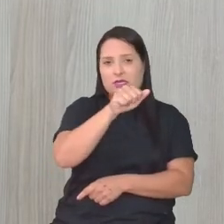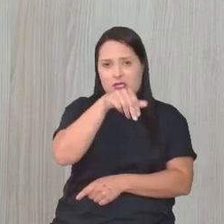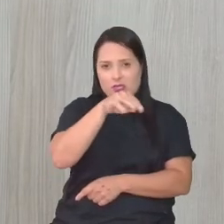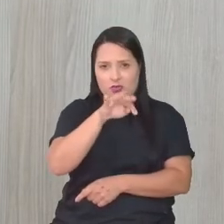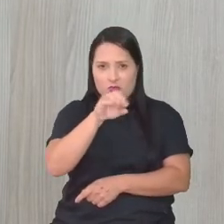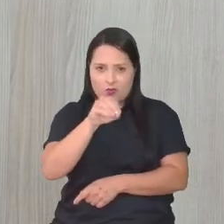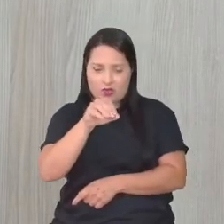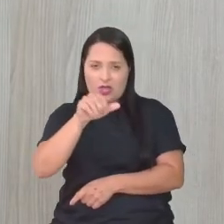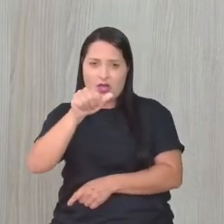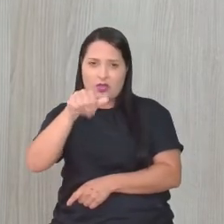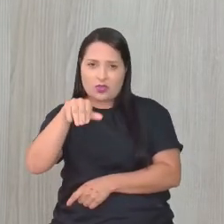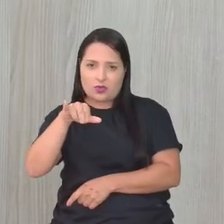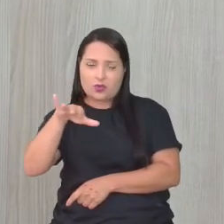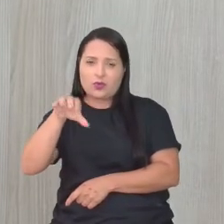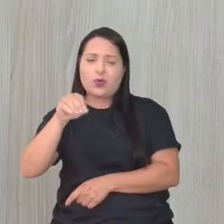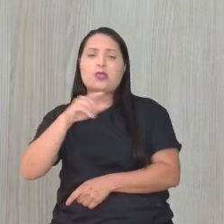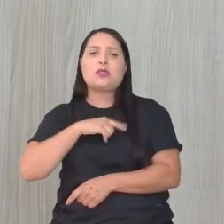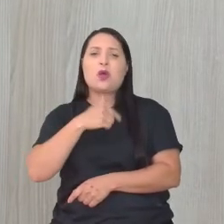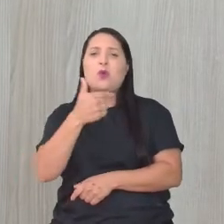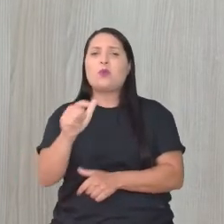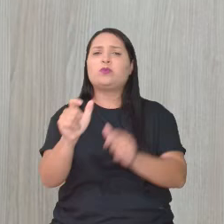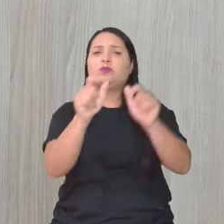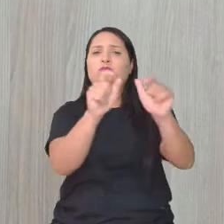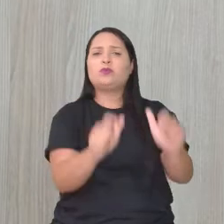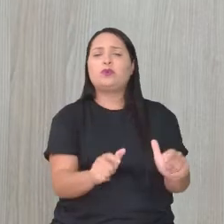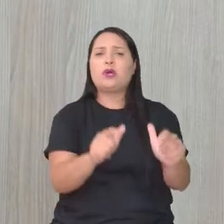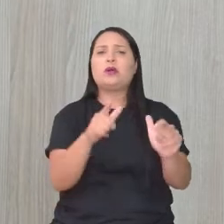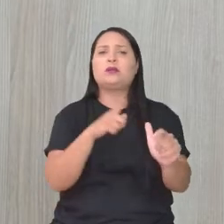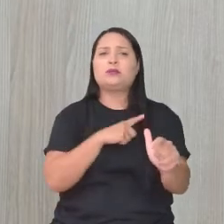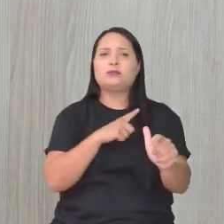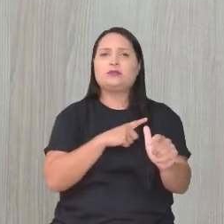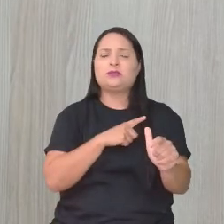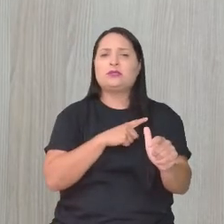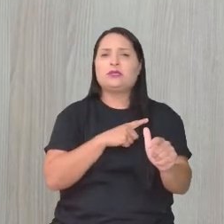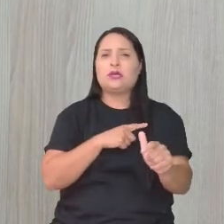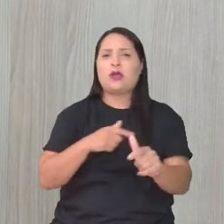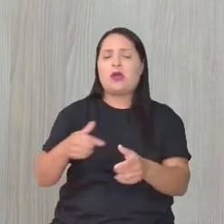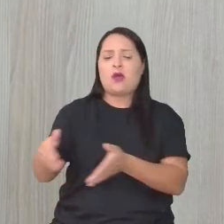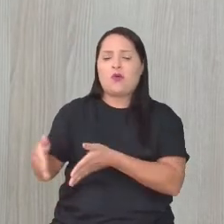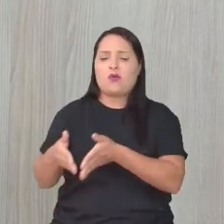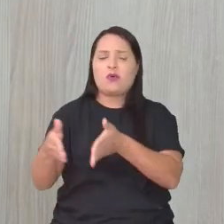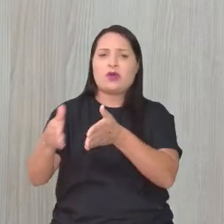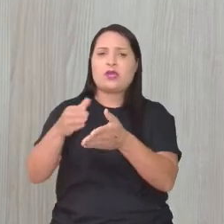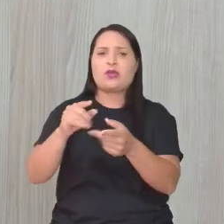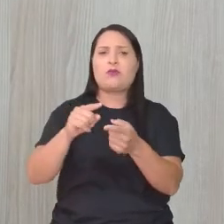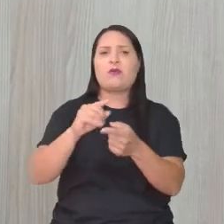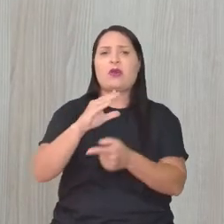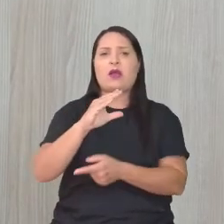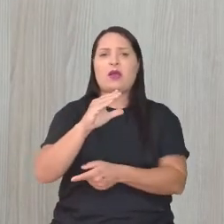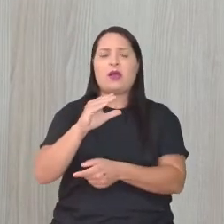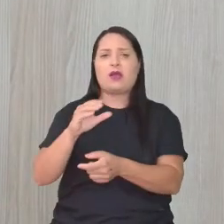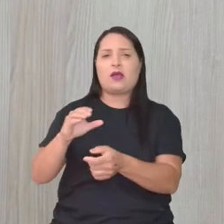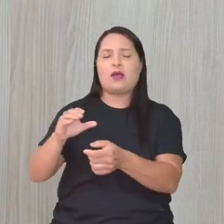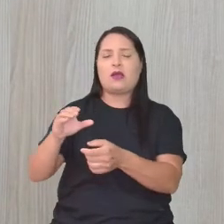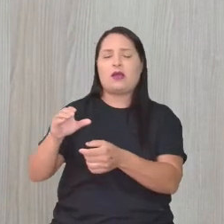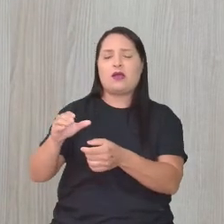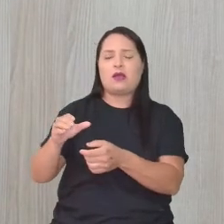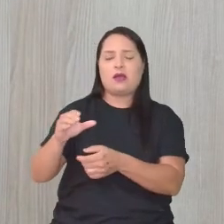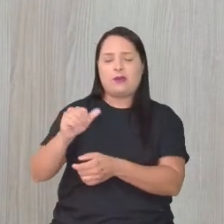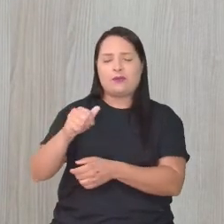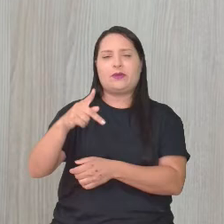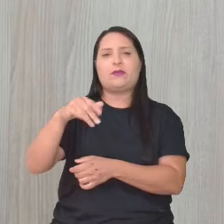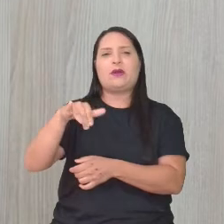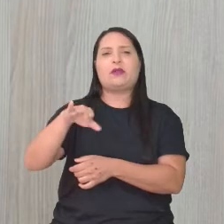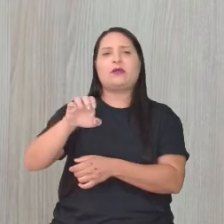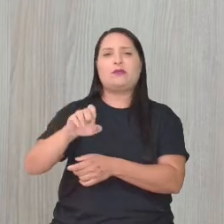outro pedaço de terra que tinha recortado entre o rio Capibaribe, o rio Bibiribe e o mar. Né?